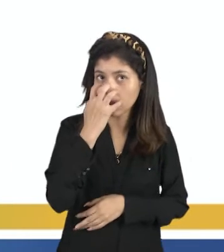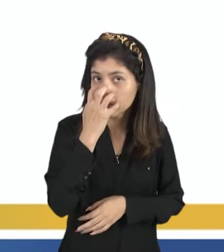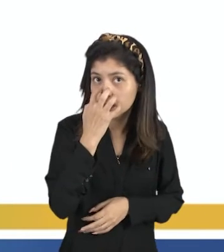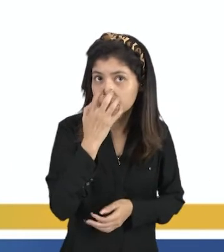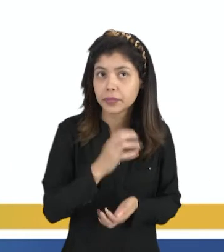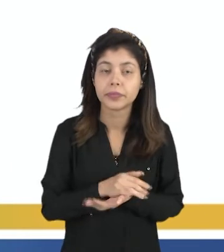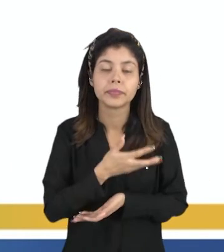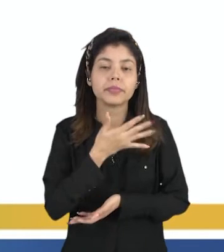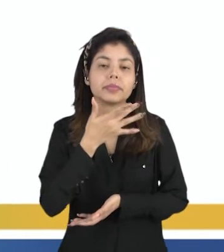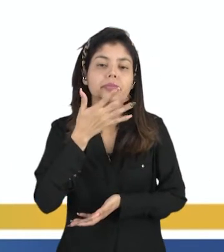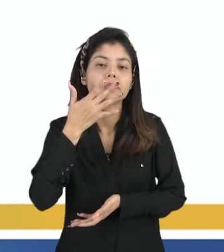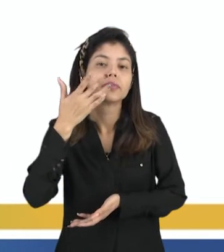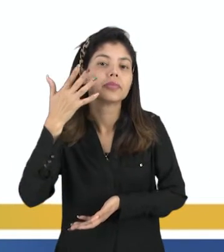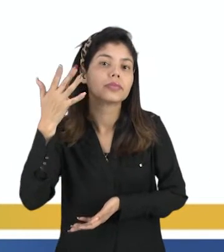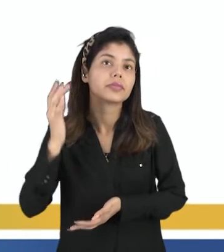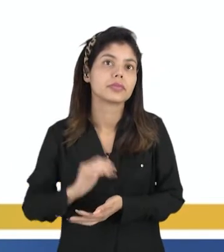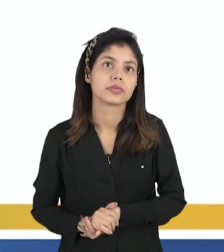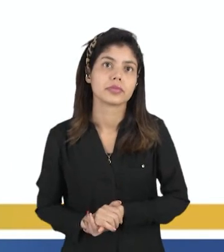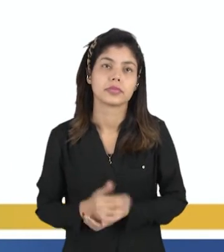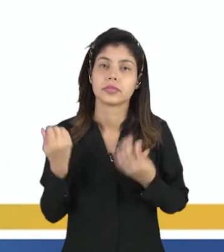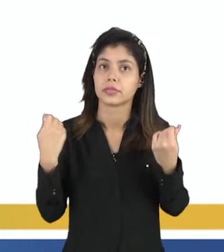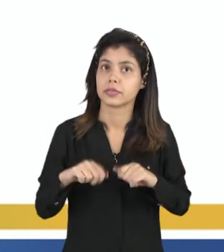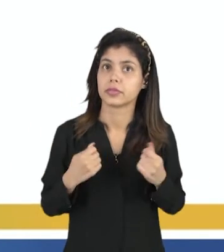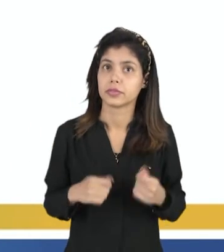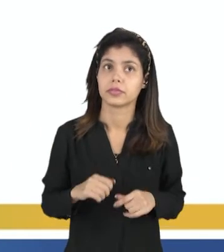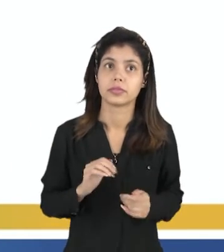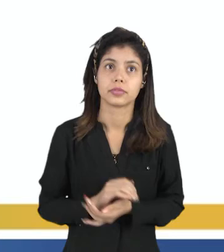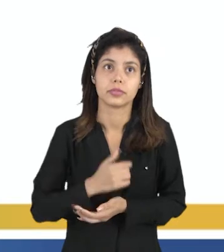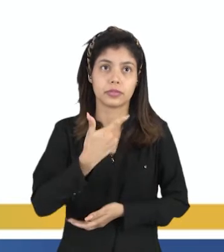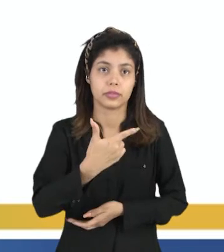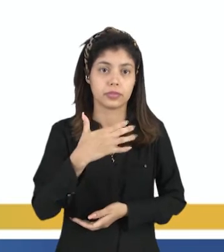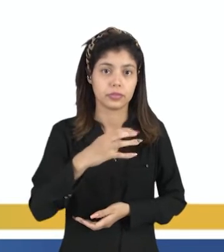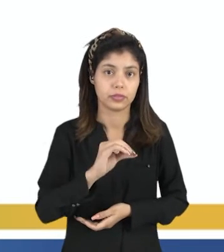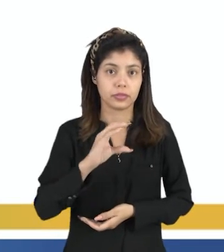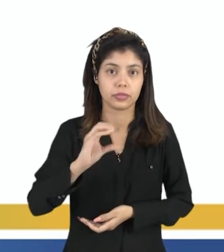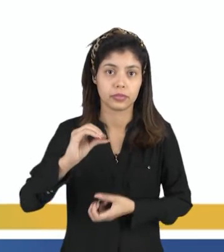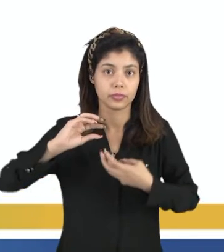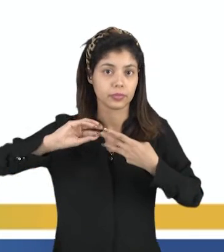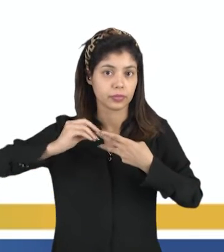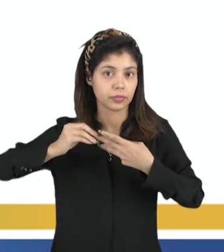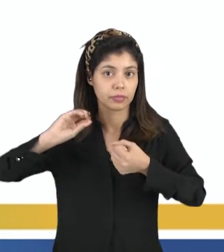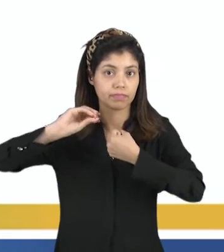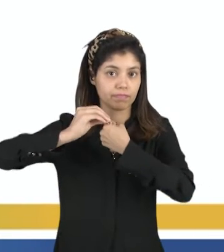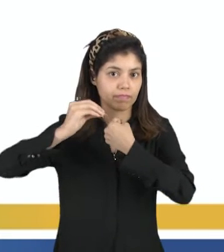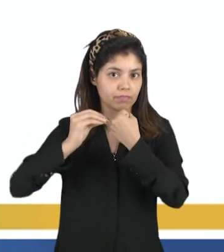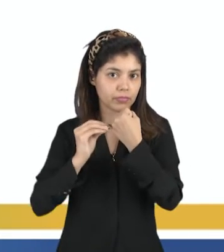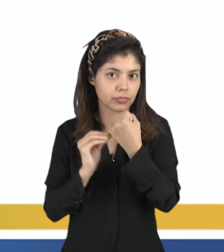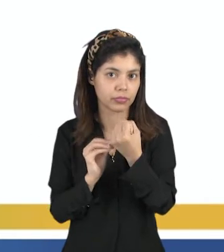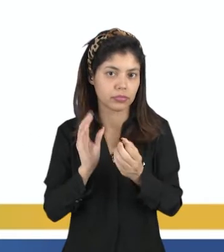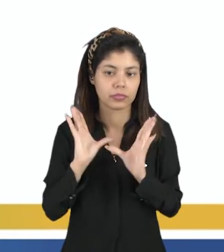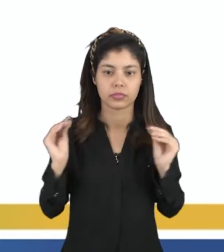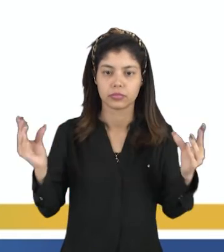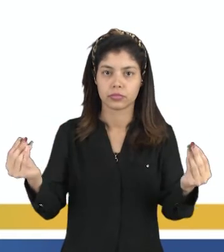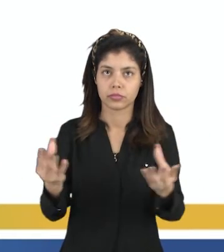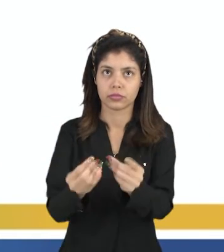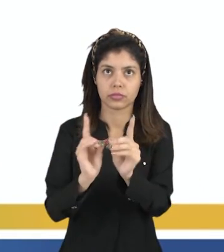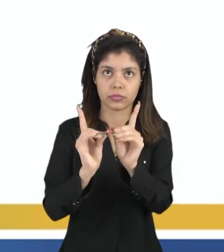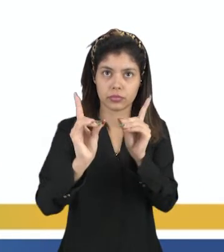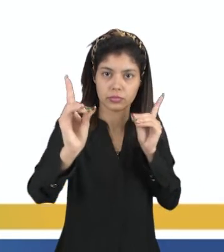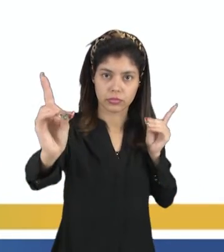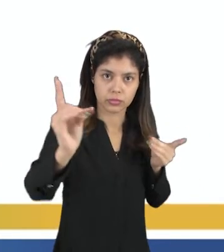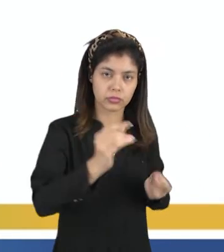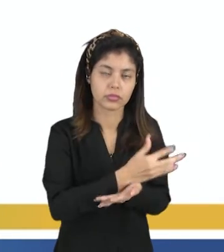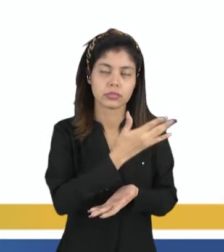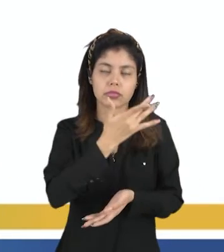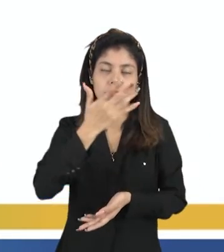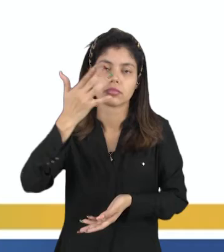cachorro sentir determinado cheiro, ele necessita em torno de 20 mil moléculas de uma substância por metro cúbico no ar.